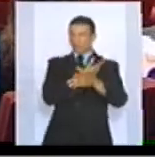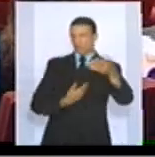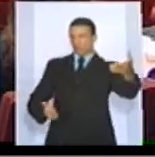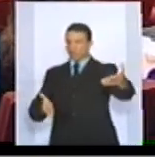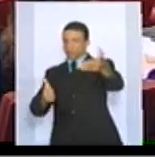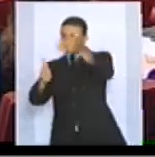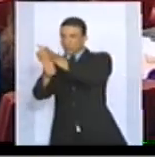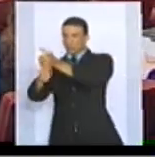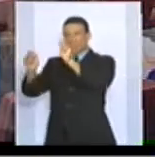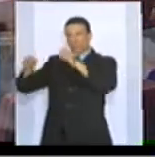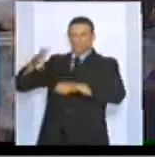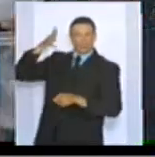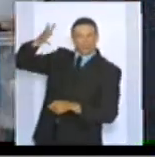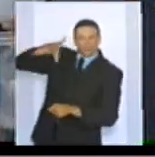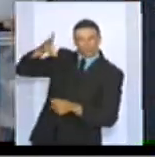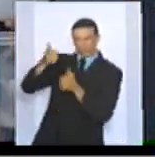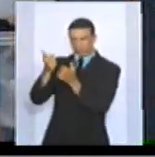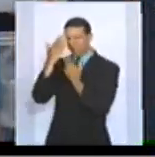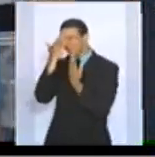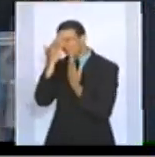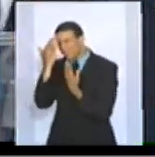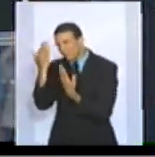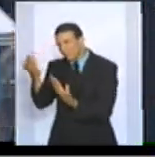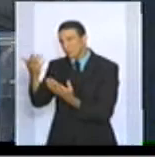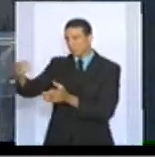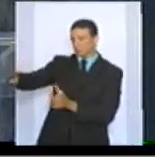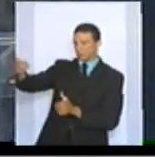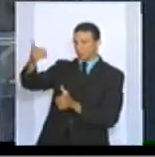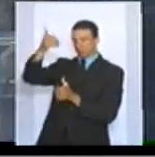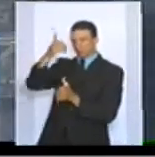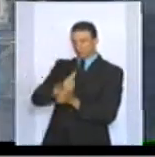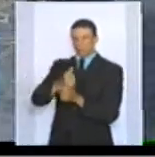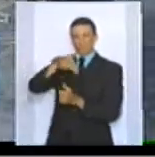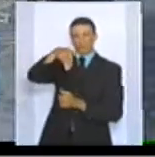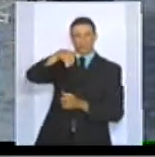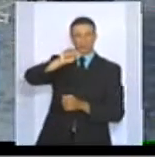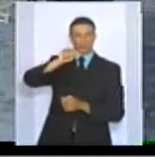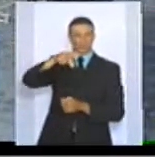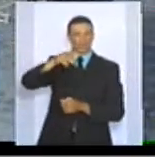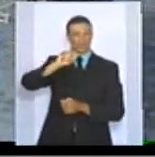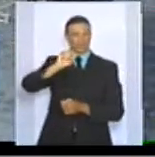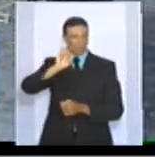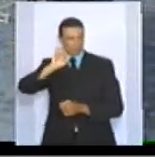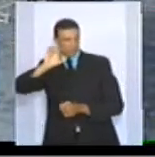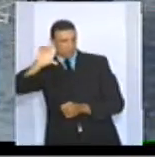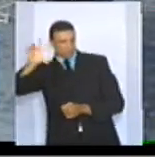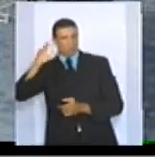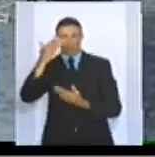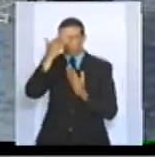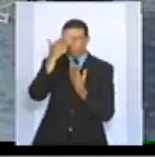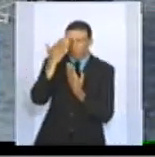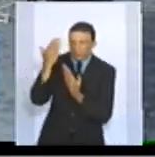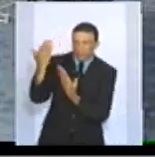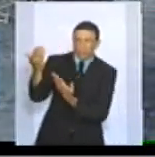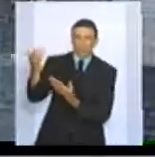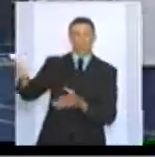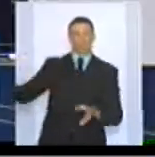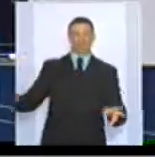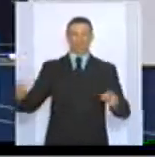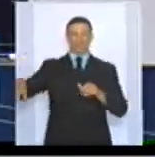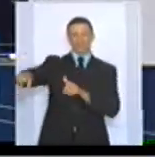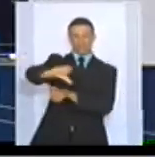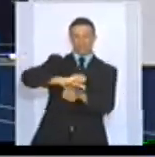Senhoria. Tá bom. Acho que eu agradeço a participação do Dr. Manuel Angel e convoco para a tribuna